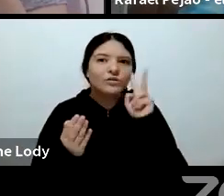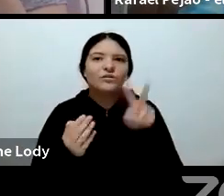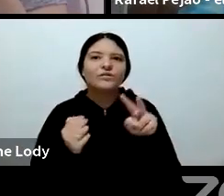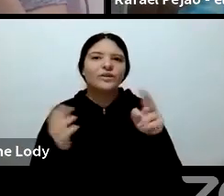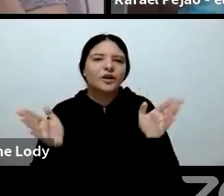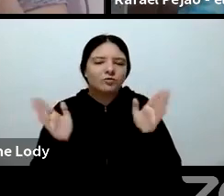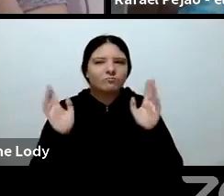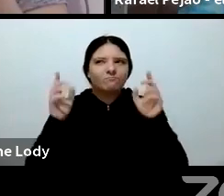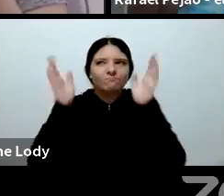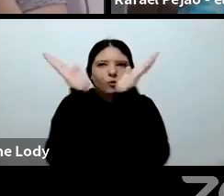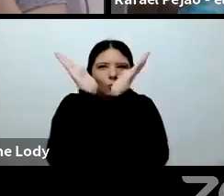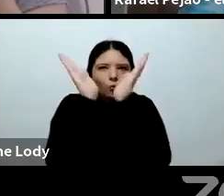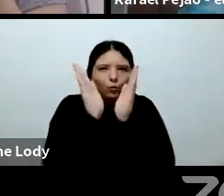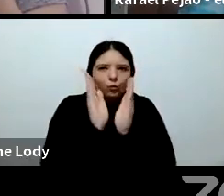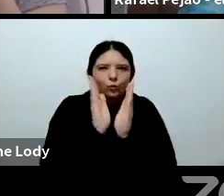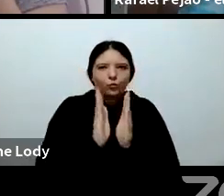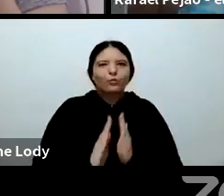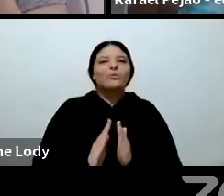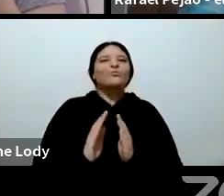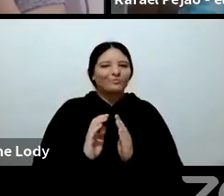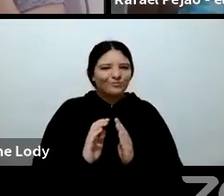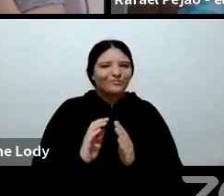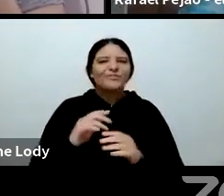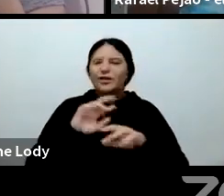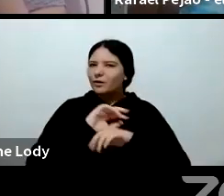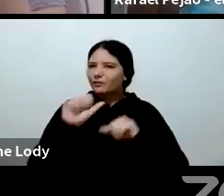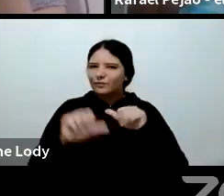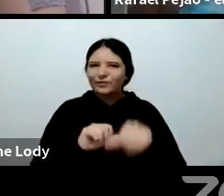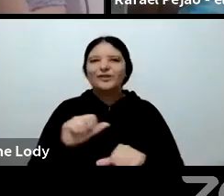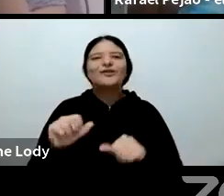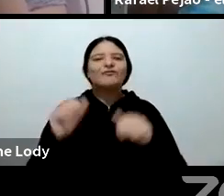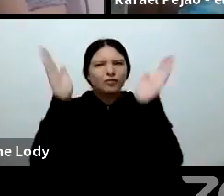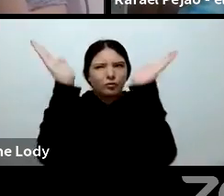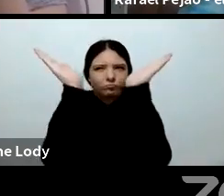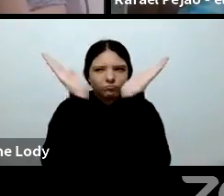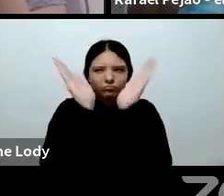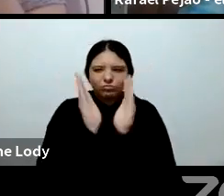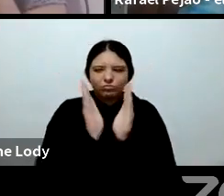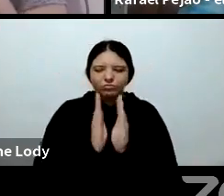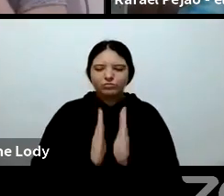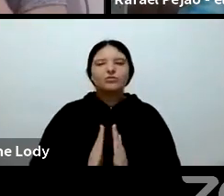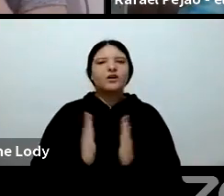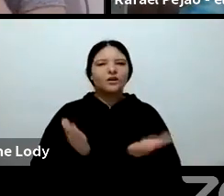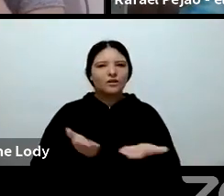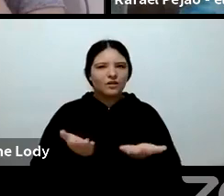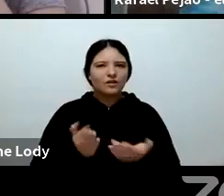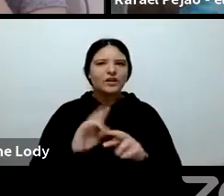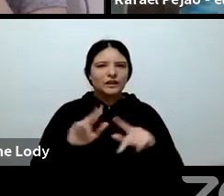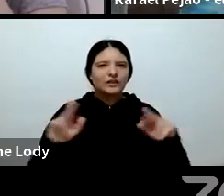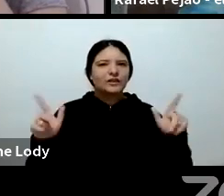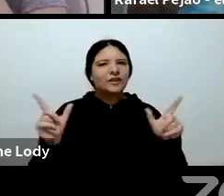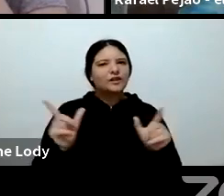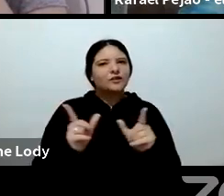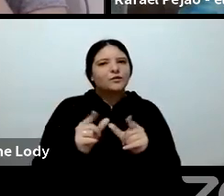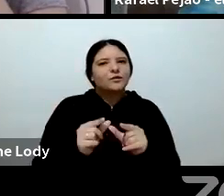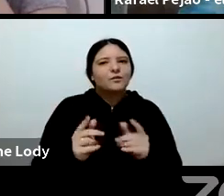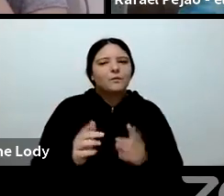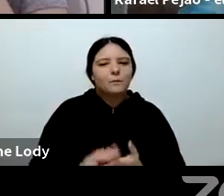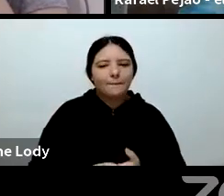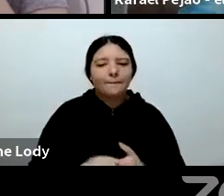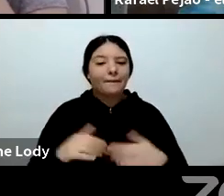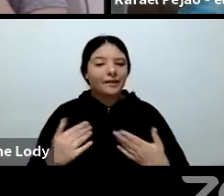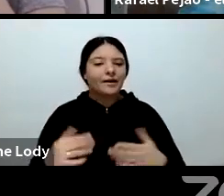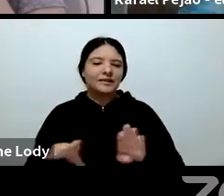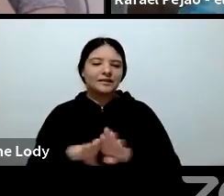estreitamento disso, né? Um estreitamento dessa multiplicidade. Então, esse é o incômodo do texto, né? Esse é o